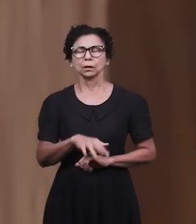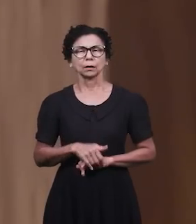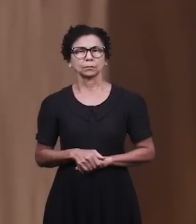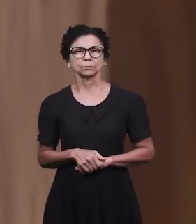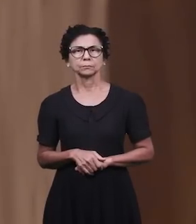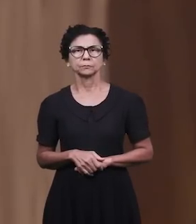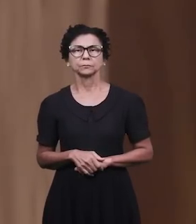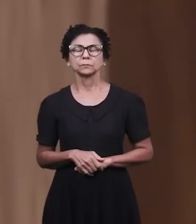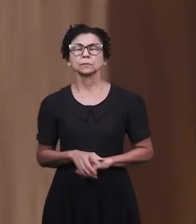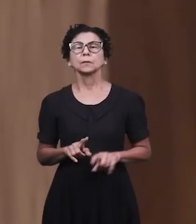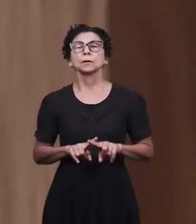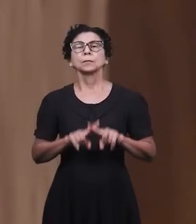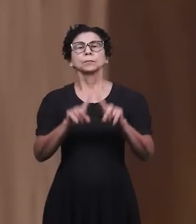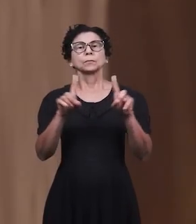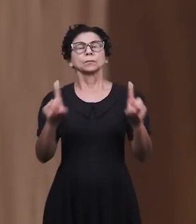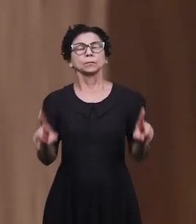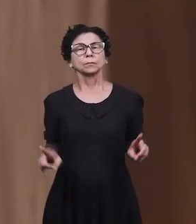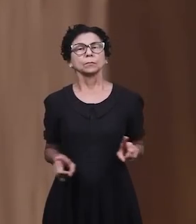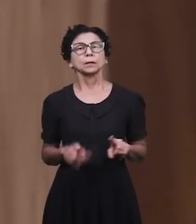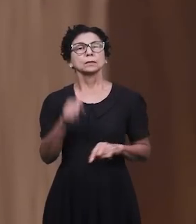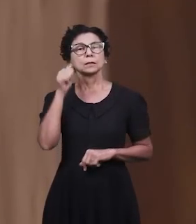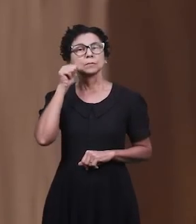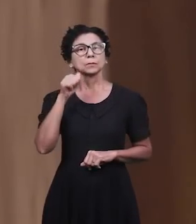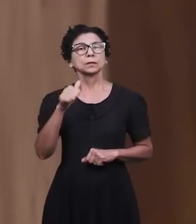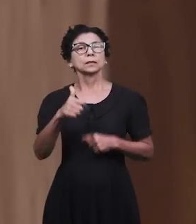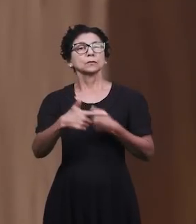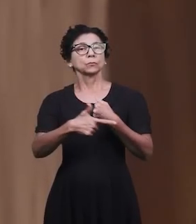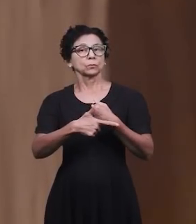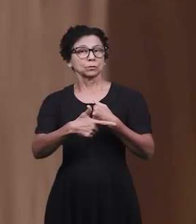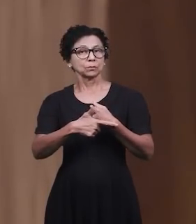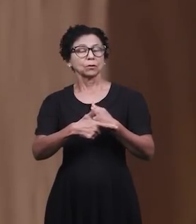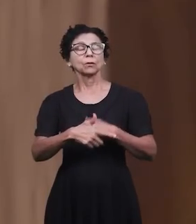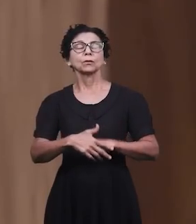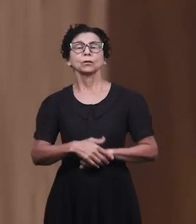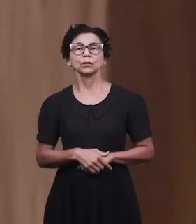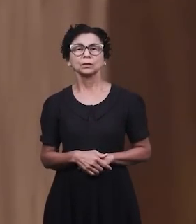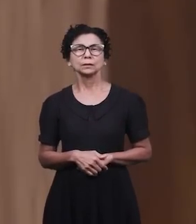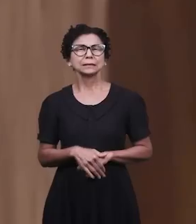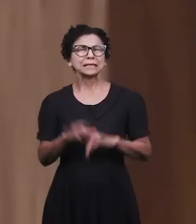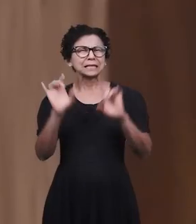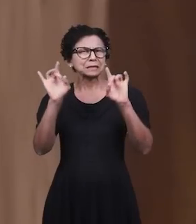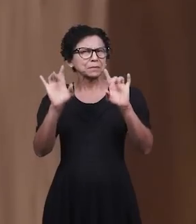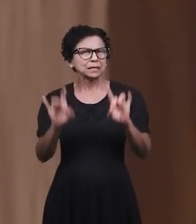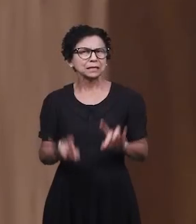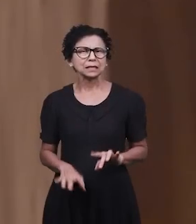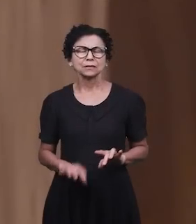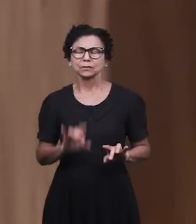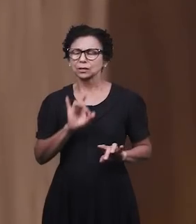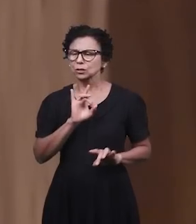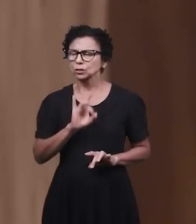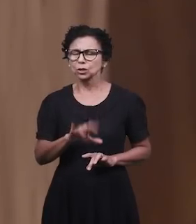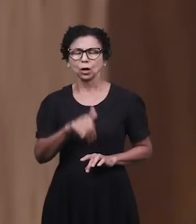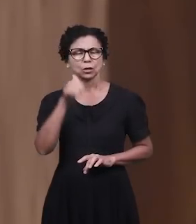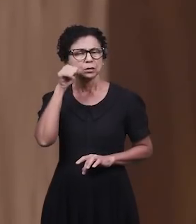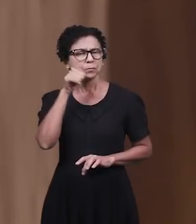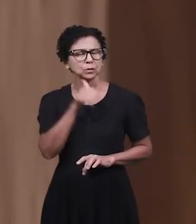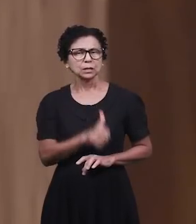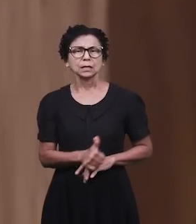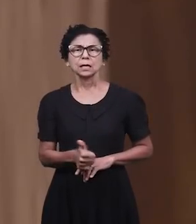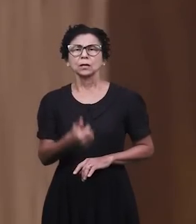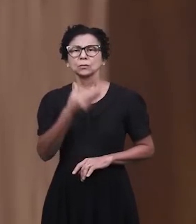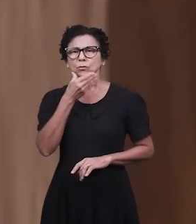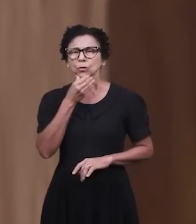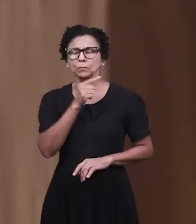Mas são as funções, como também você vai ver funções femininas que são exclusivas delas também, que os homens também não participam de forma